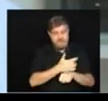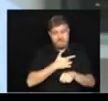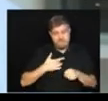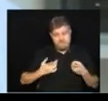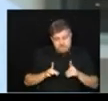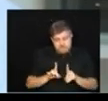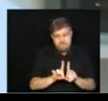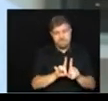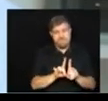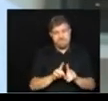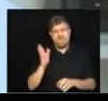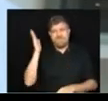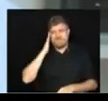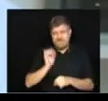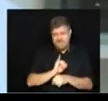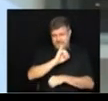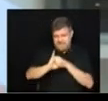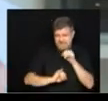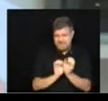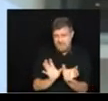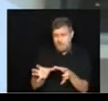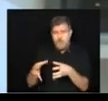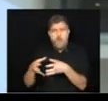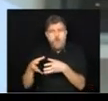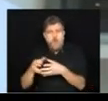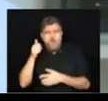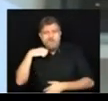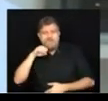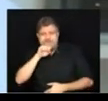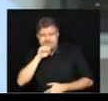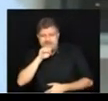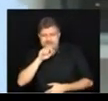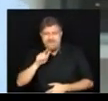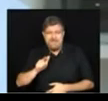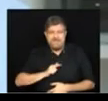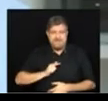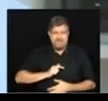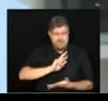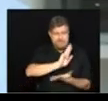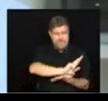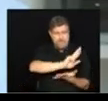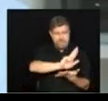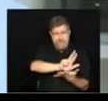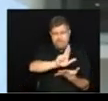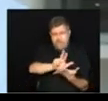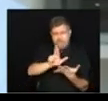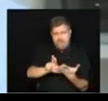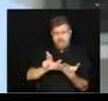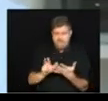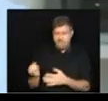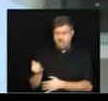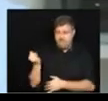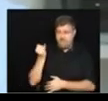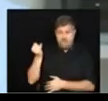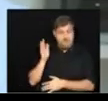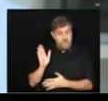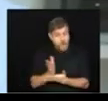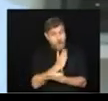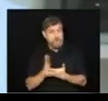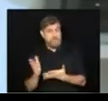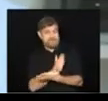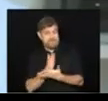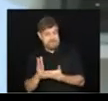Claro que a internet, grupos de mães, os blogs, eles podem ser importantes, mas eles têm que ser filtrados em